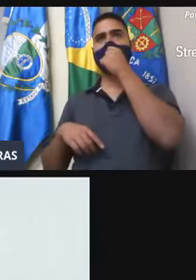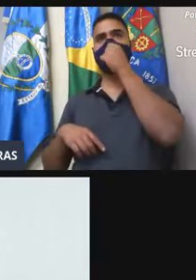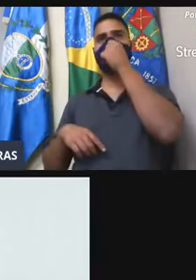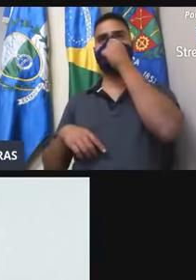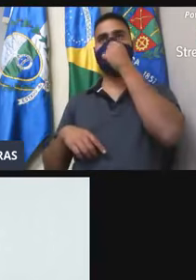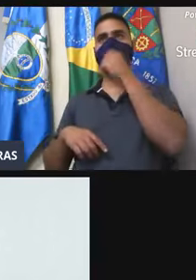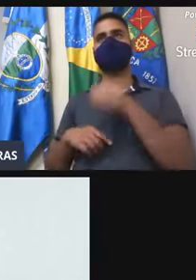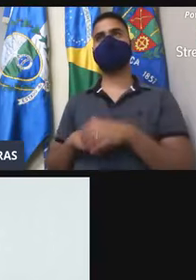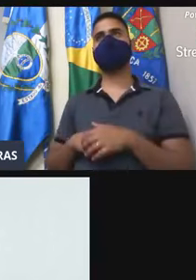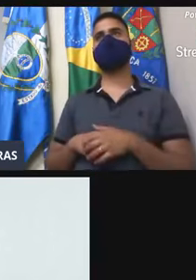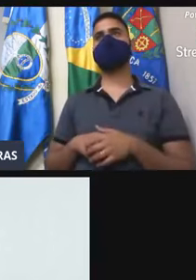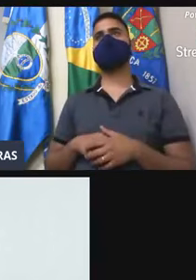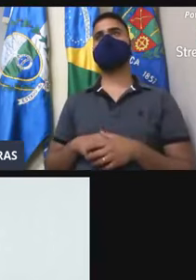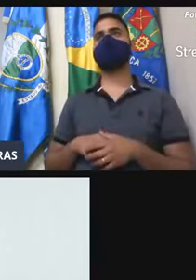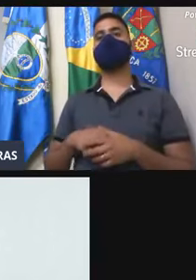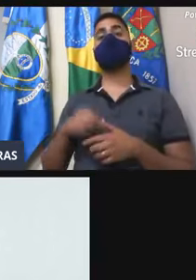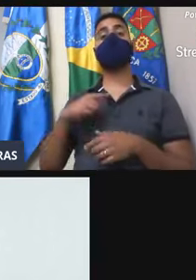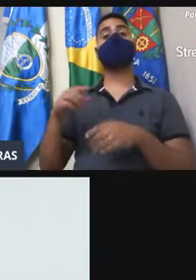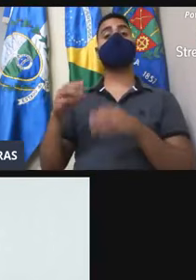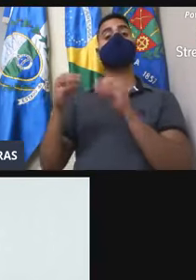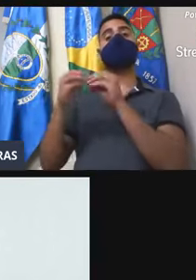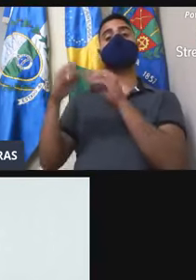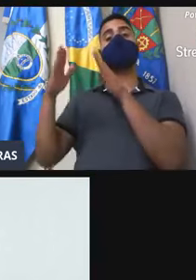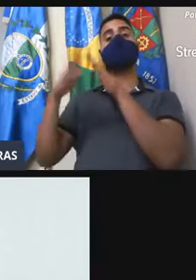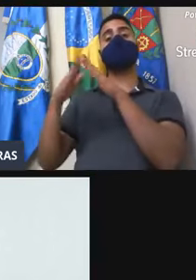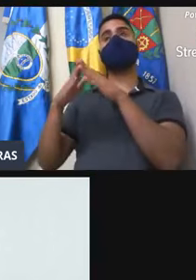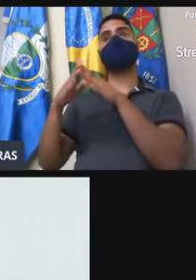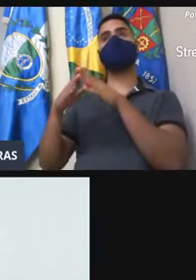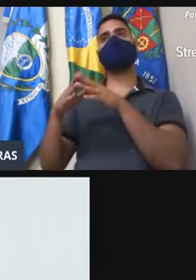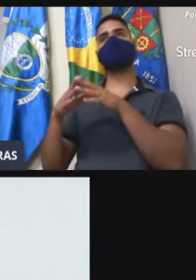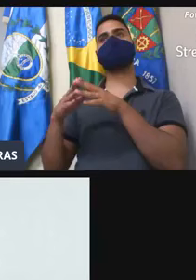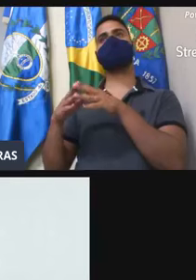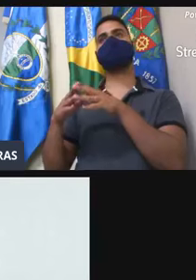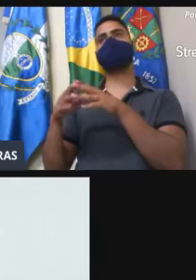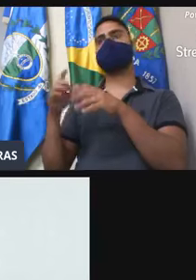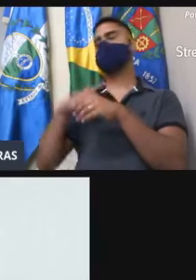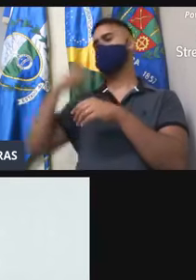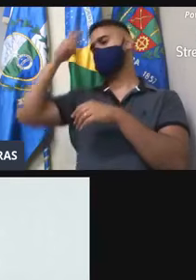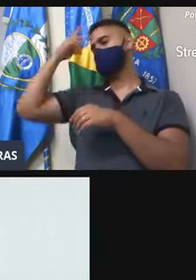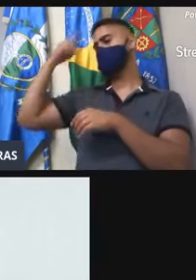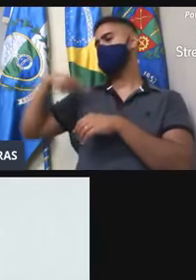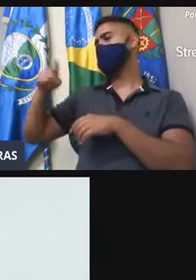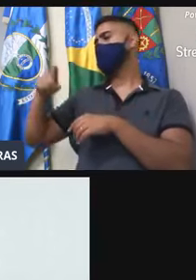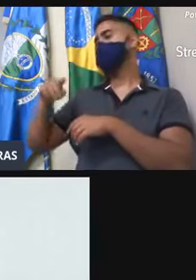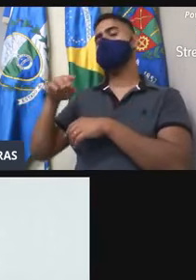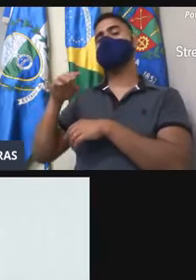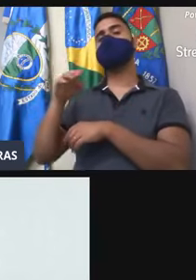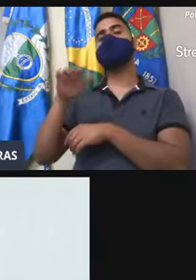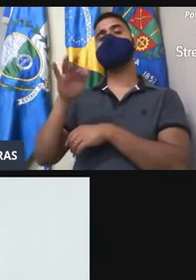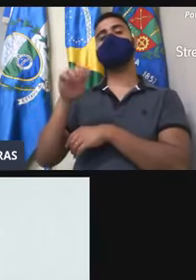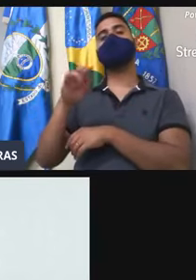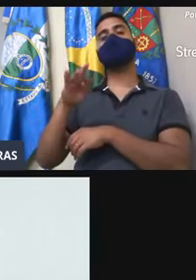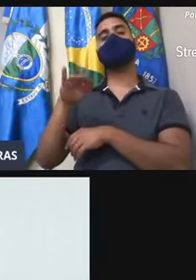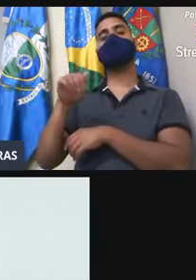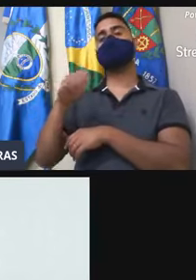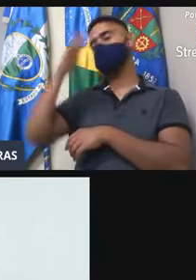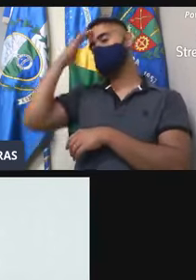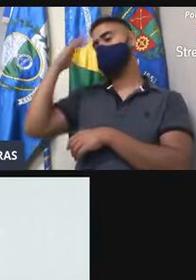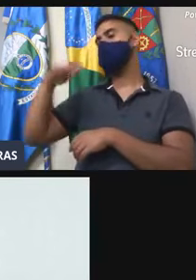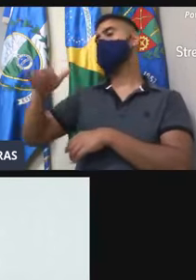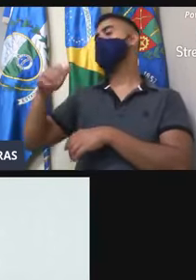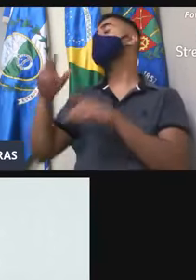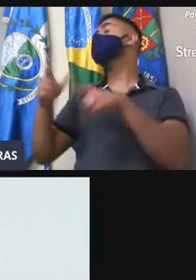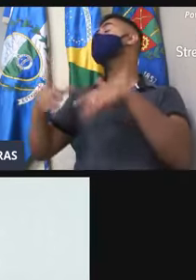Põem as caçambas nos bairros, nas casas das pessoas, cobram, e daqui a pouco aí jogam lá no Baixo de Fátima, no lixão, aí quem que vai lá recolher?